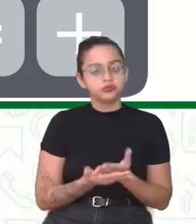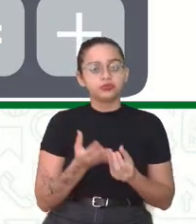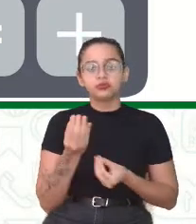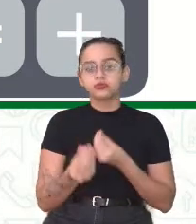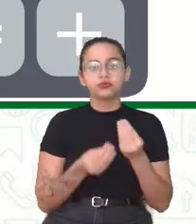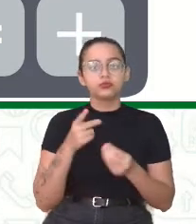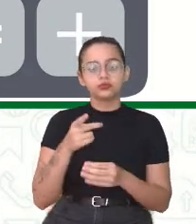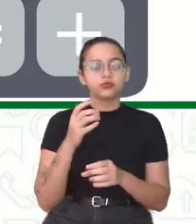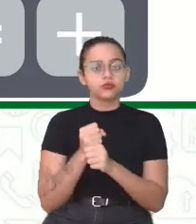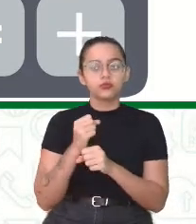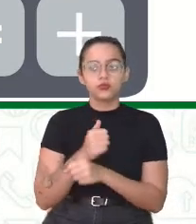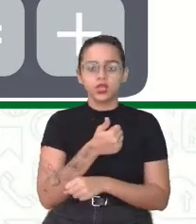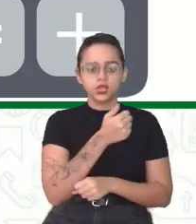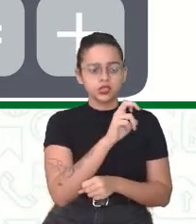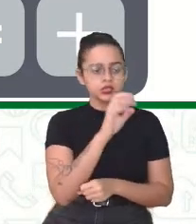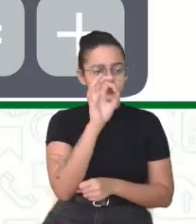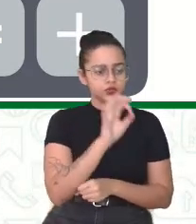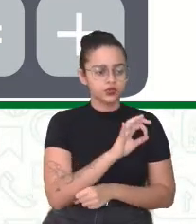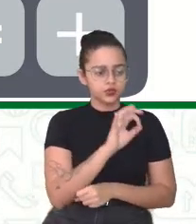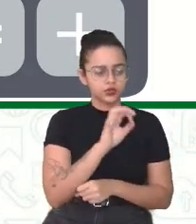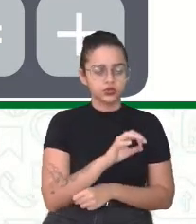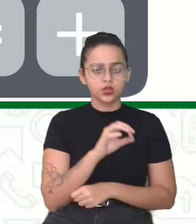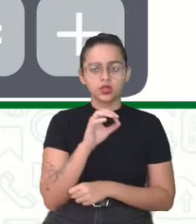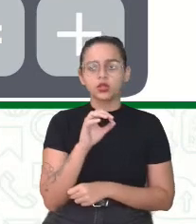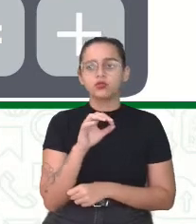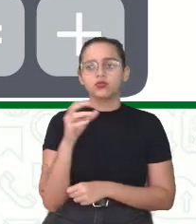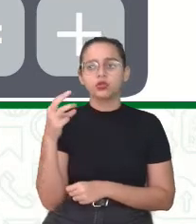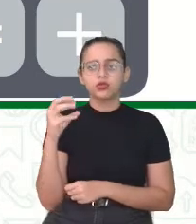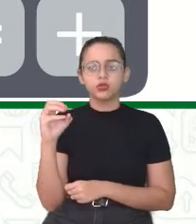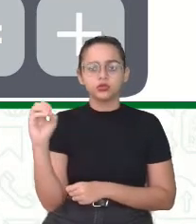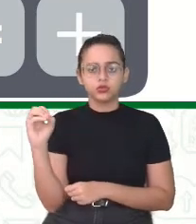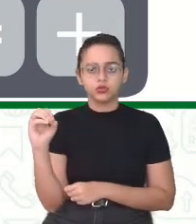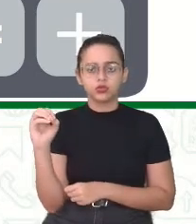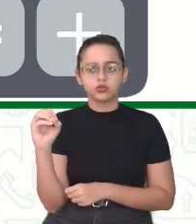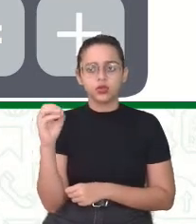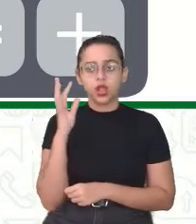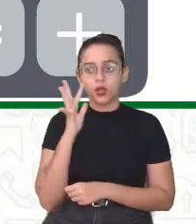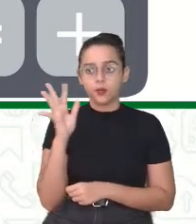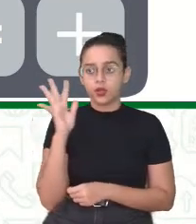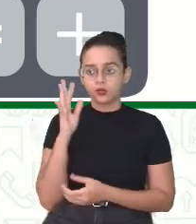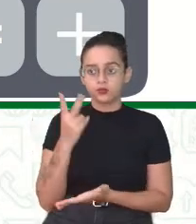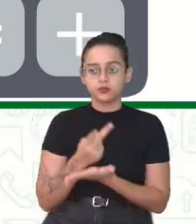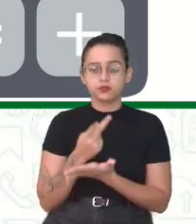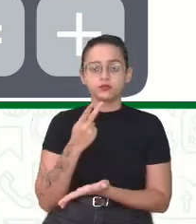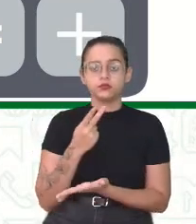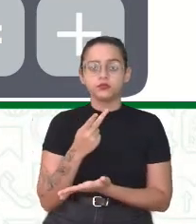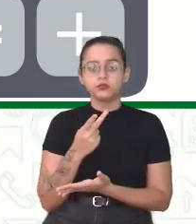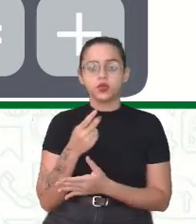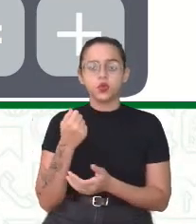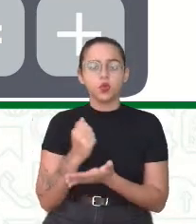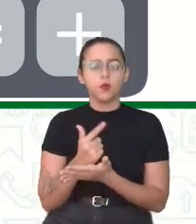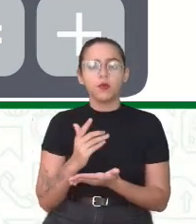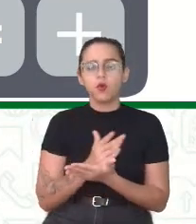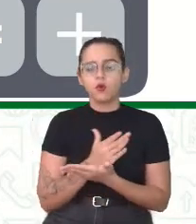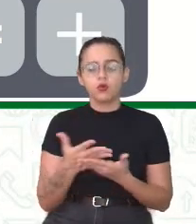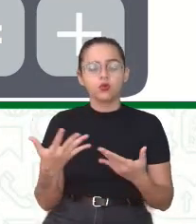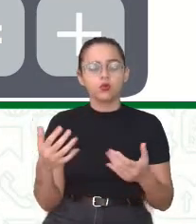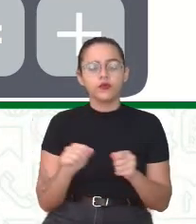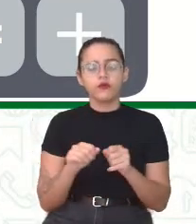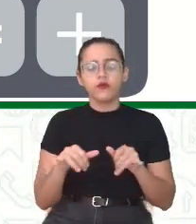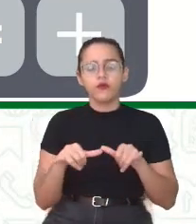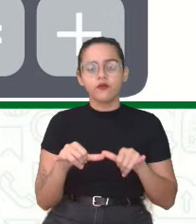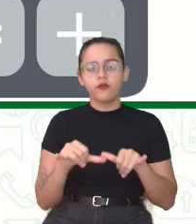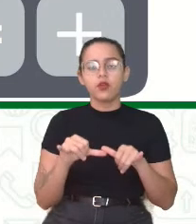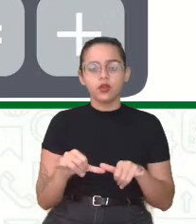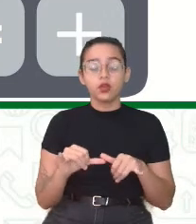você calcularia 15% de 300? Imagina uma situação, tu vai precisar comprar lá alguma coisa, fez uma feira, alguma coisa desse